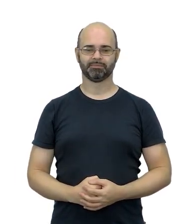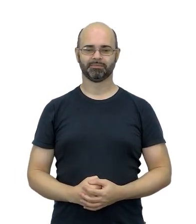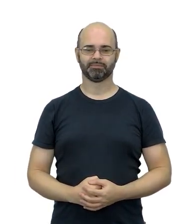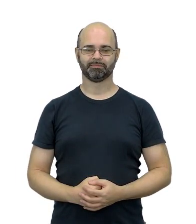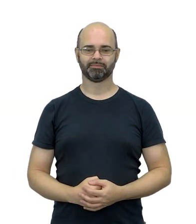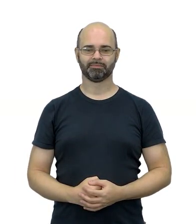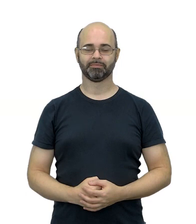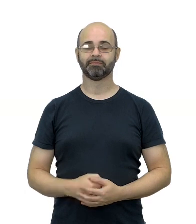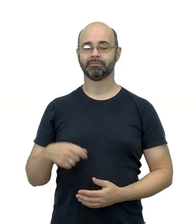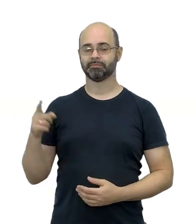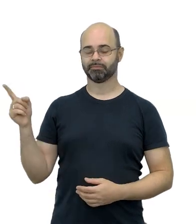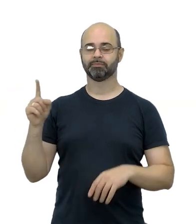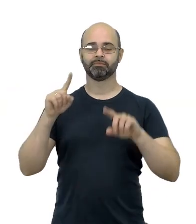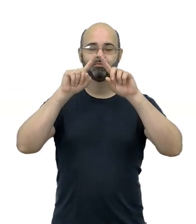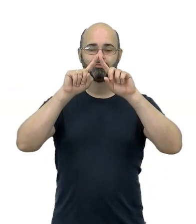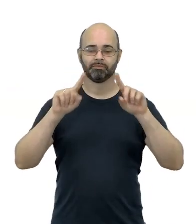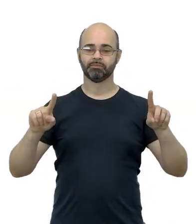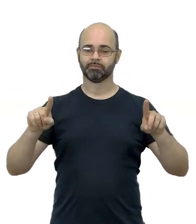em relação ao losango.